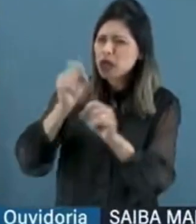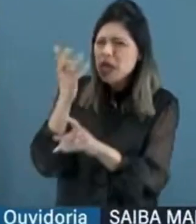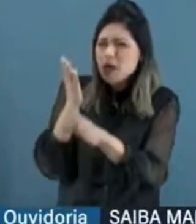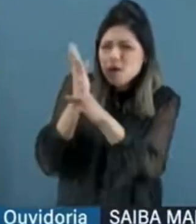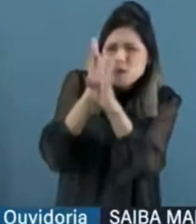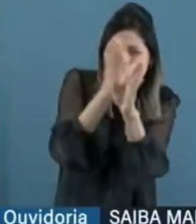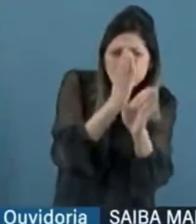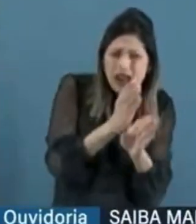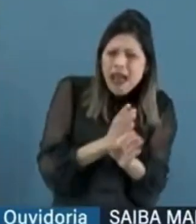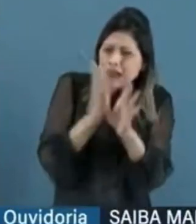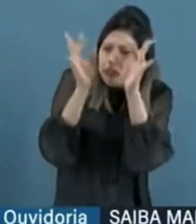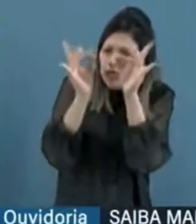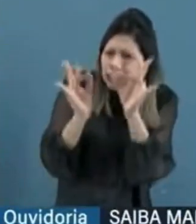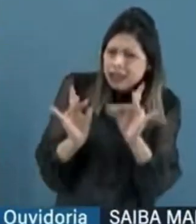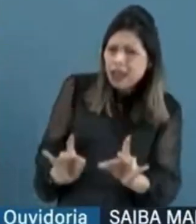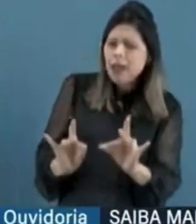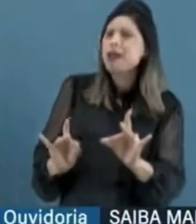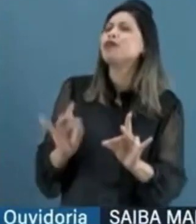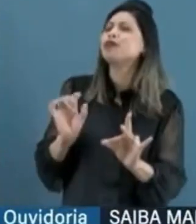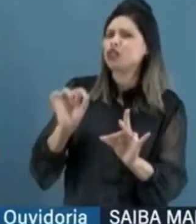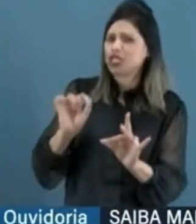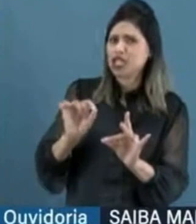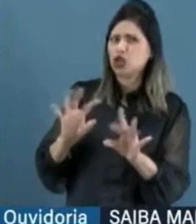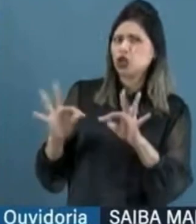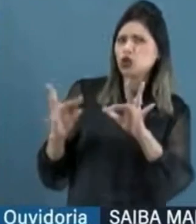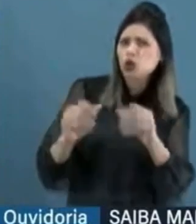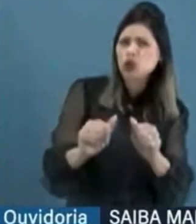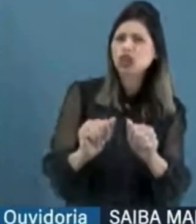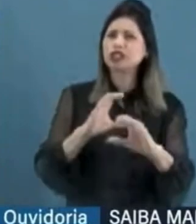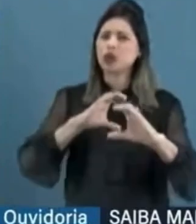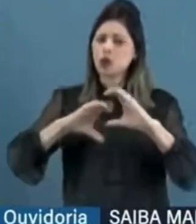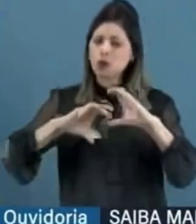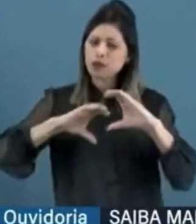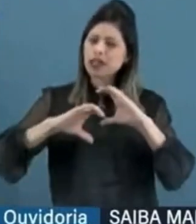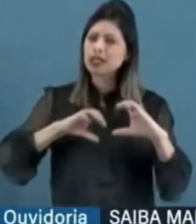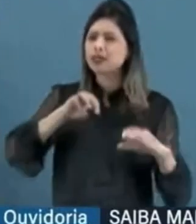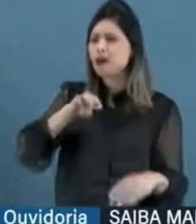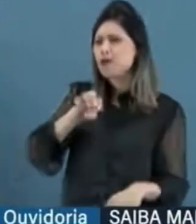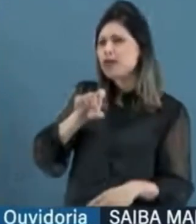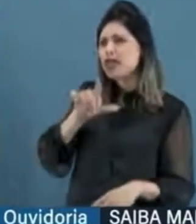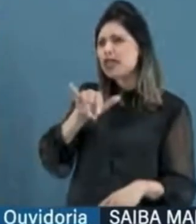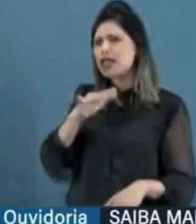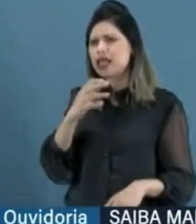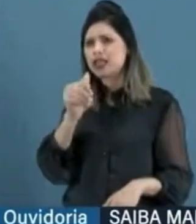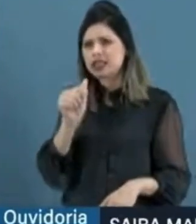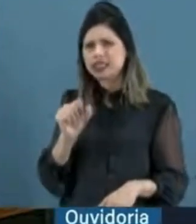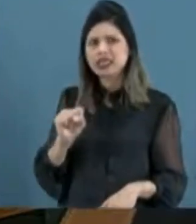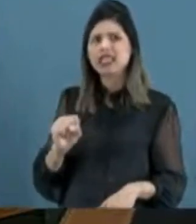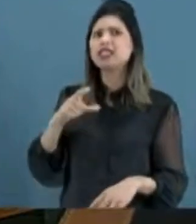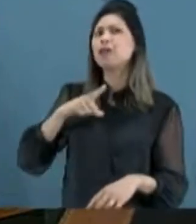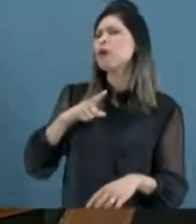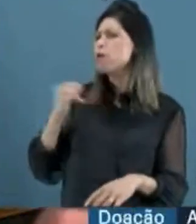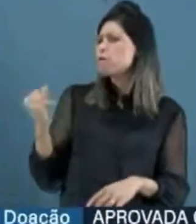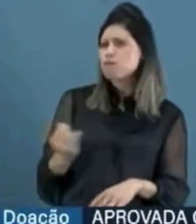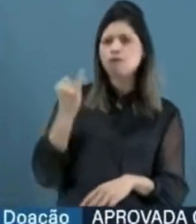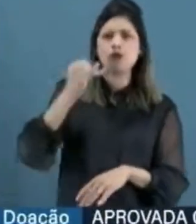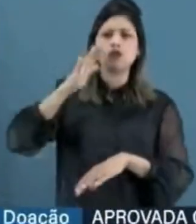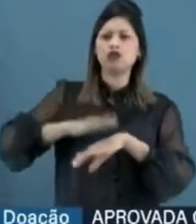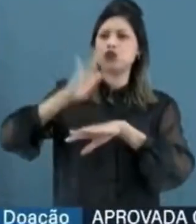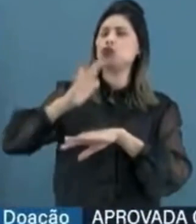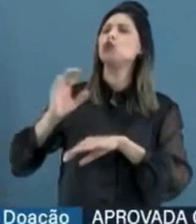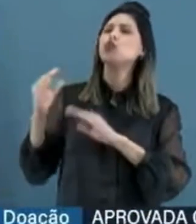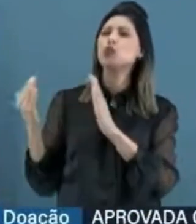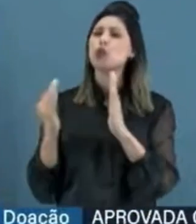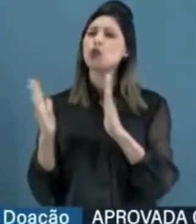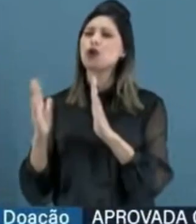digitais, porque as milícias e a comunicação são fundamentais e estruturantes do processo do golpe. Quero